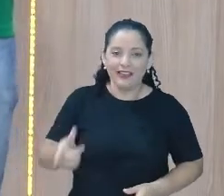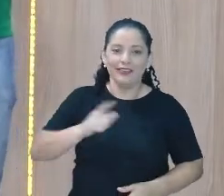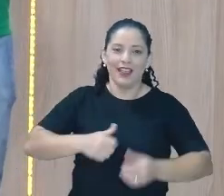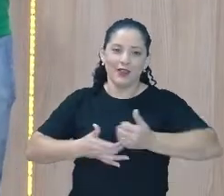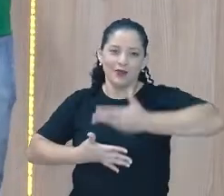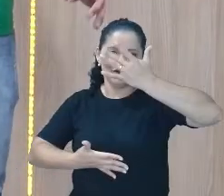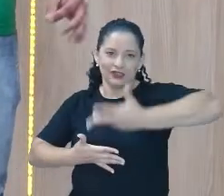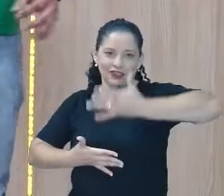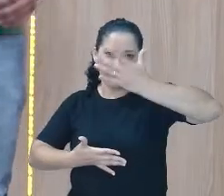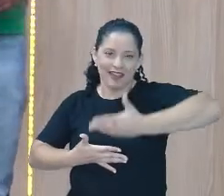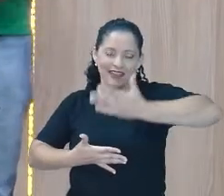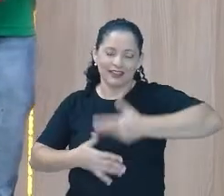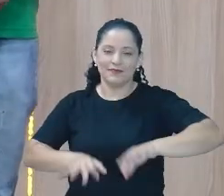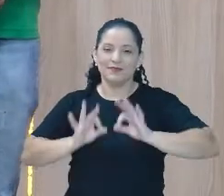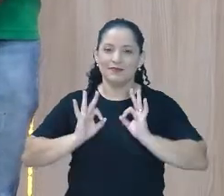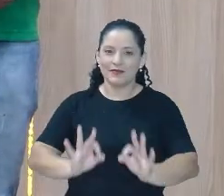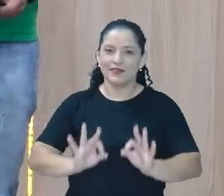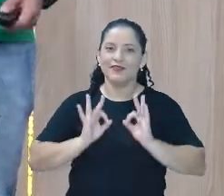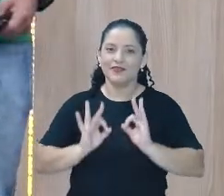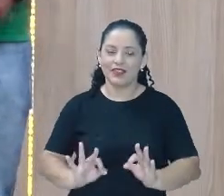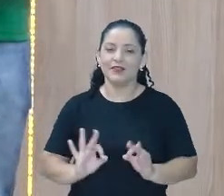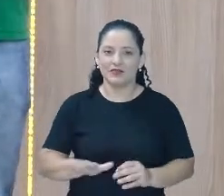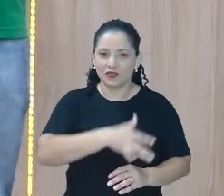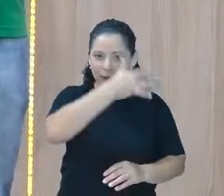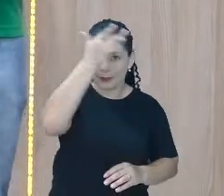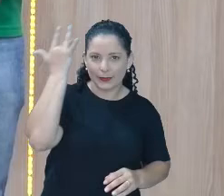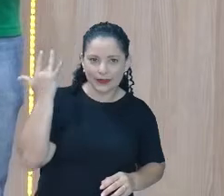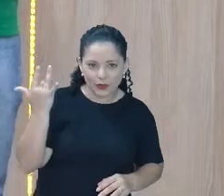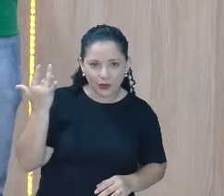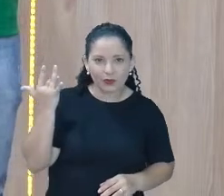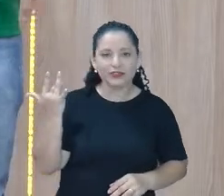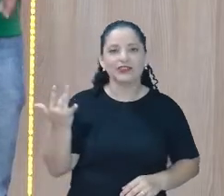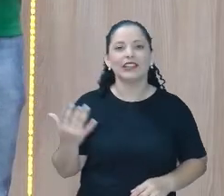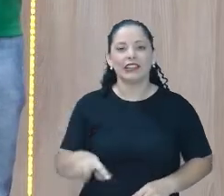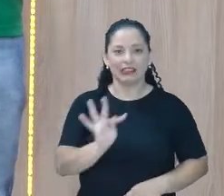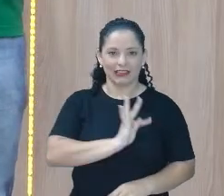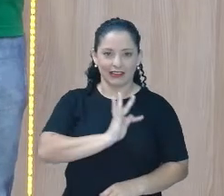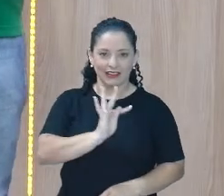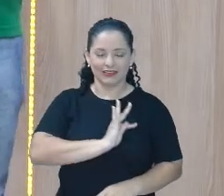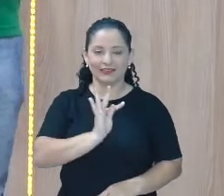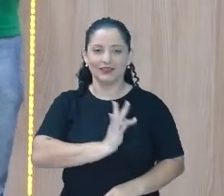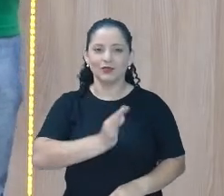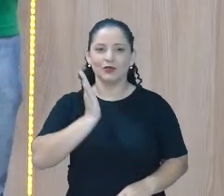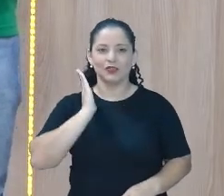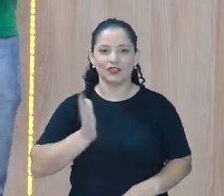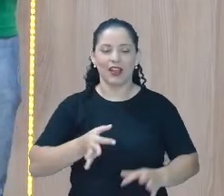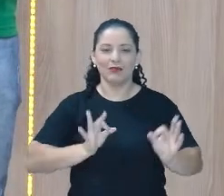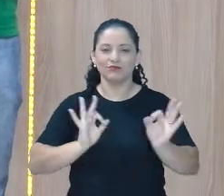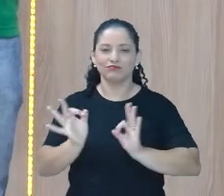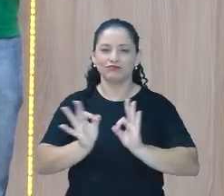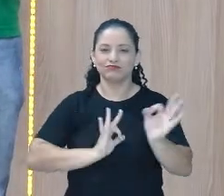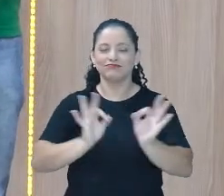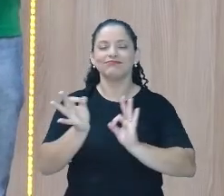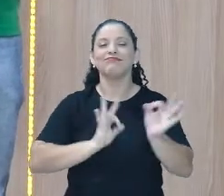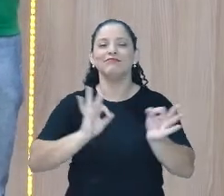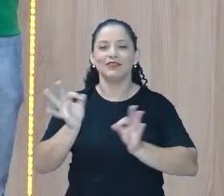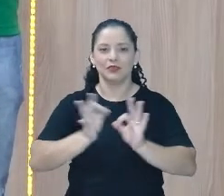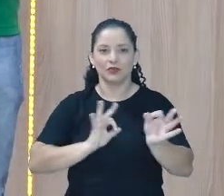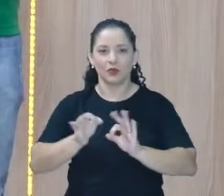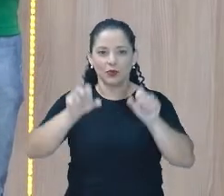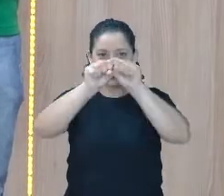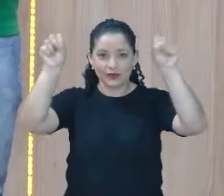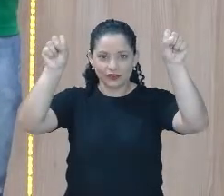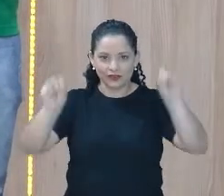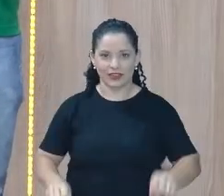funcionando perfeitamente. O pessoal aí do TI foi mais rápido do que ligeiro para aprontar aí